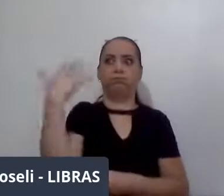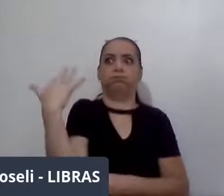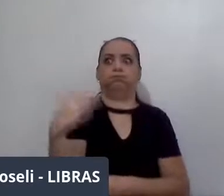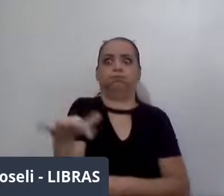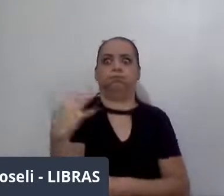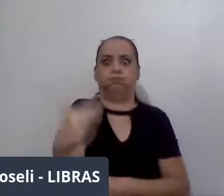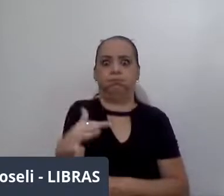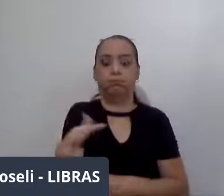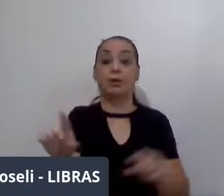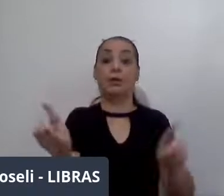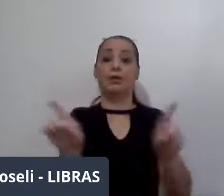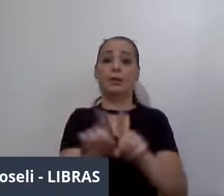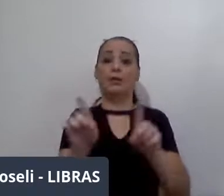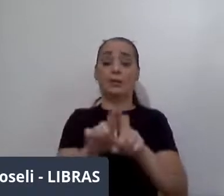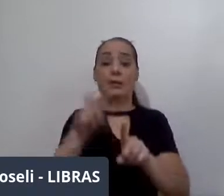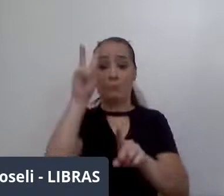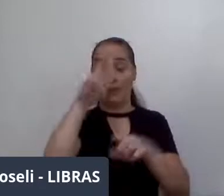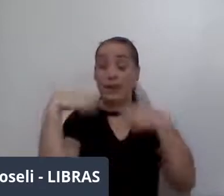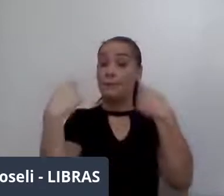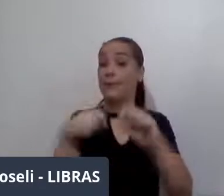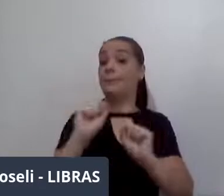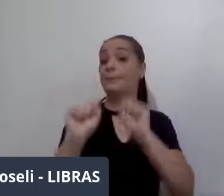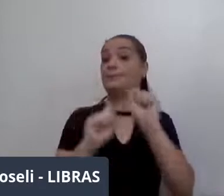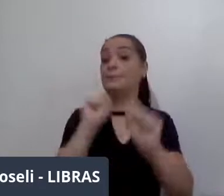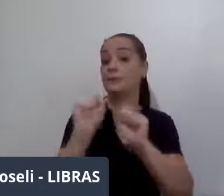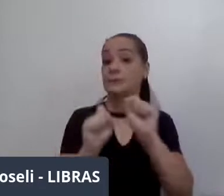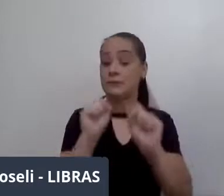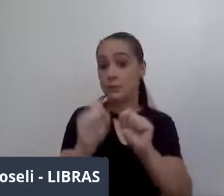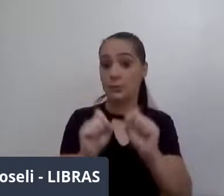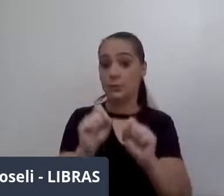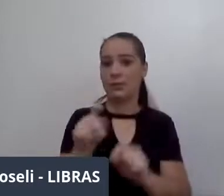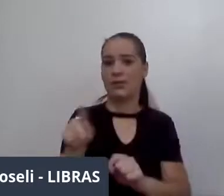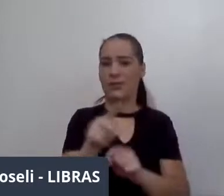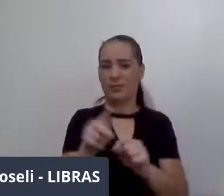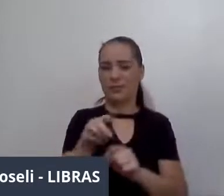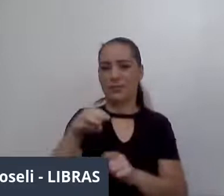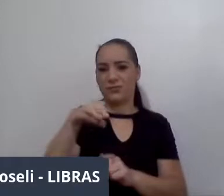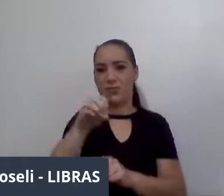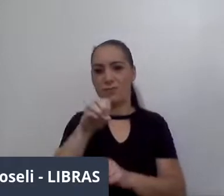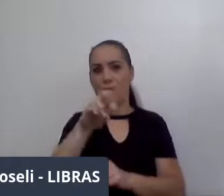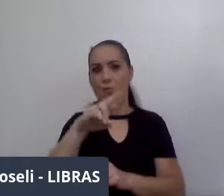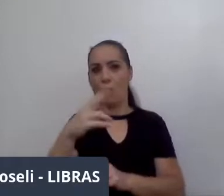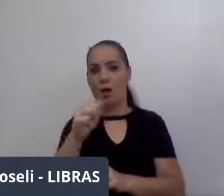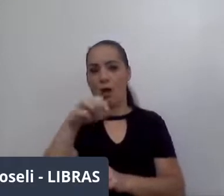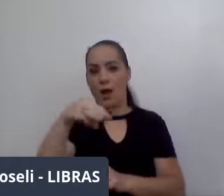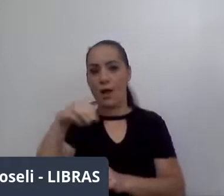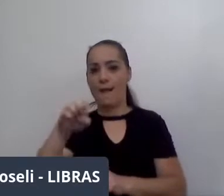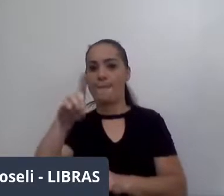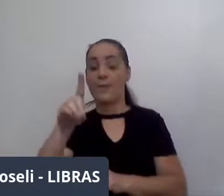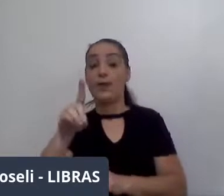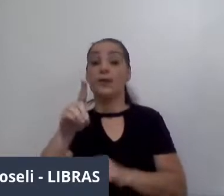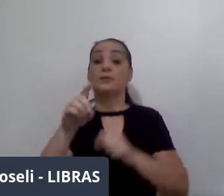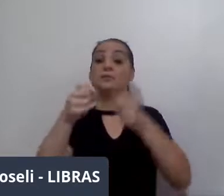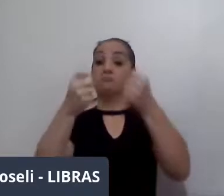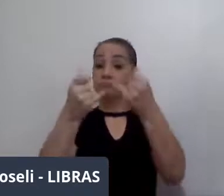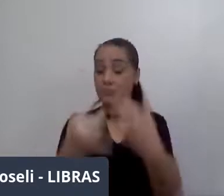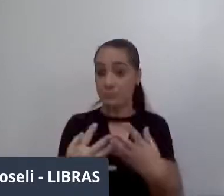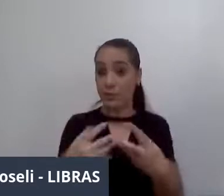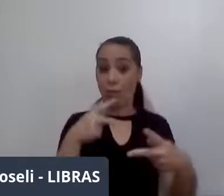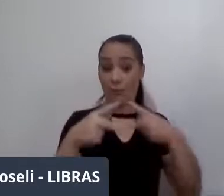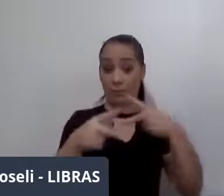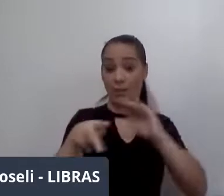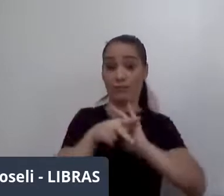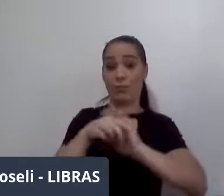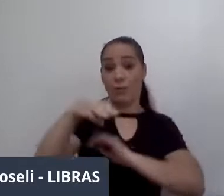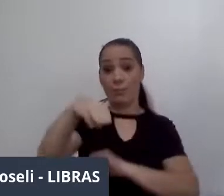é necessário lembrar também que, como o professor Mohamed disse, existe hoje uma plataforma do MEC,